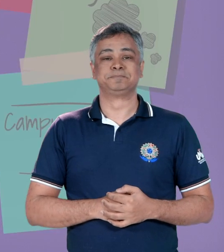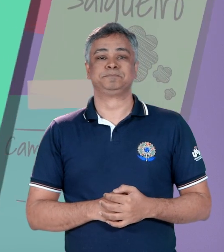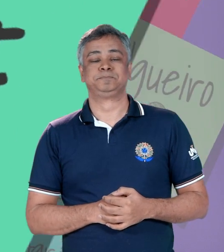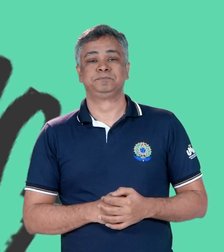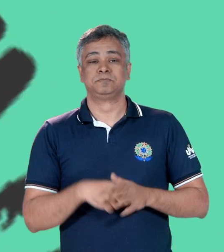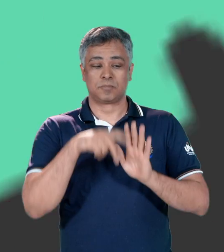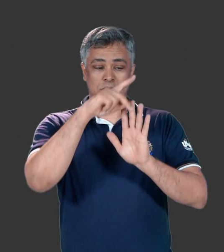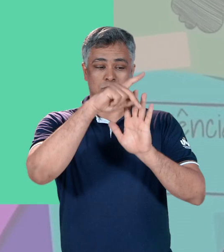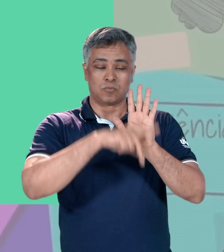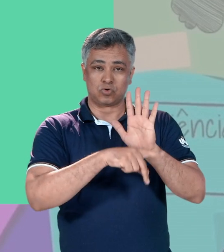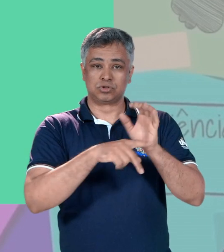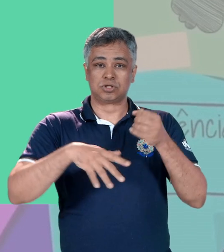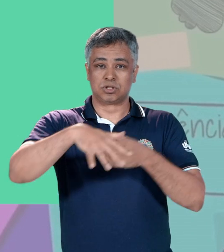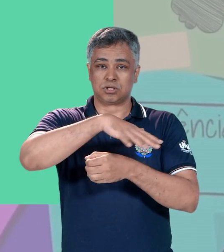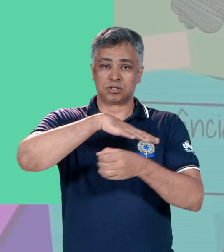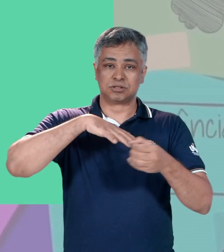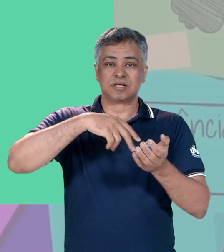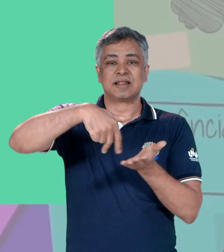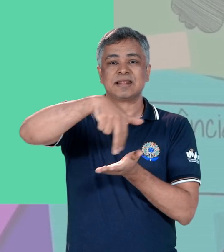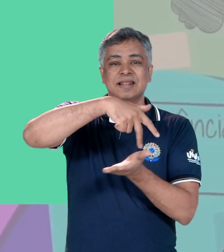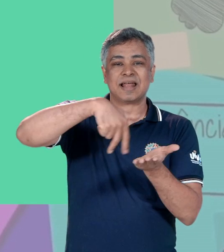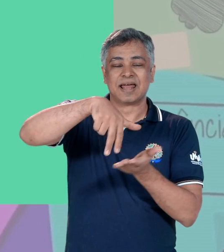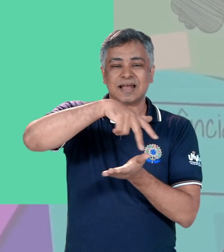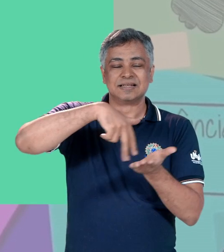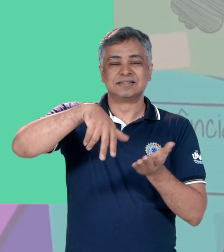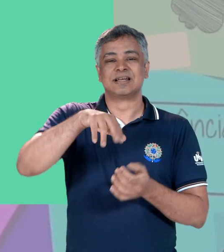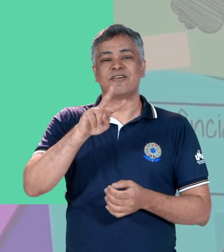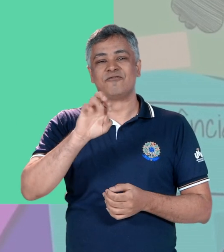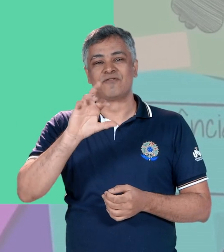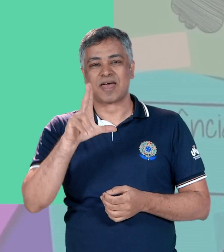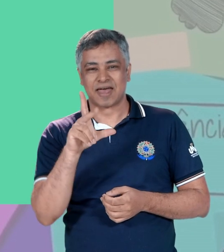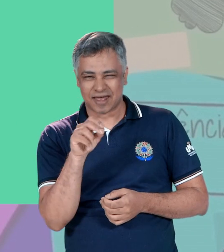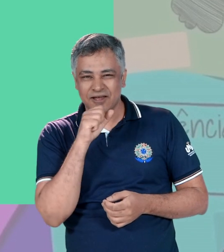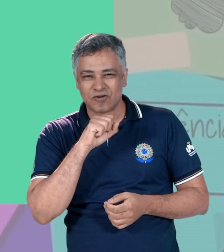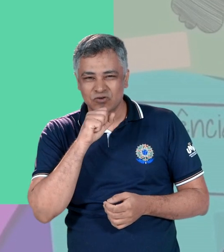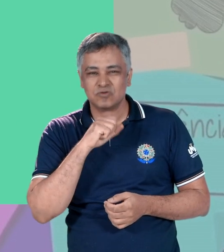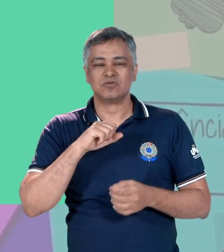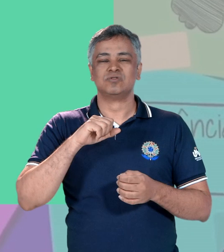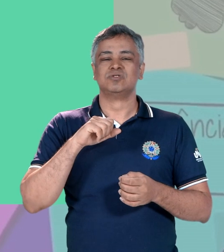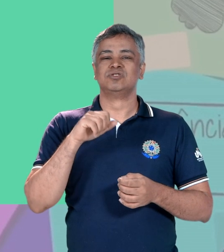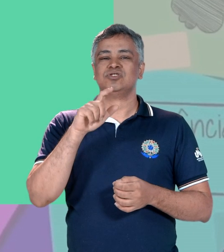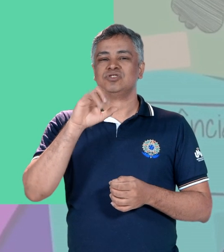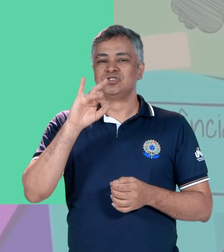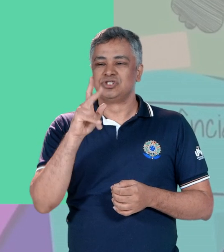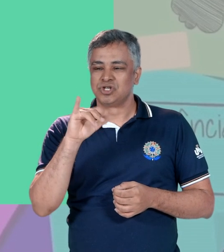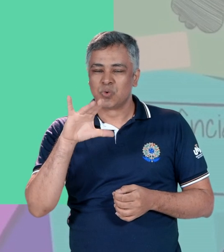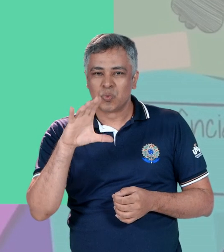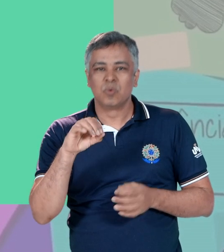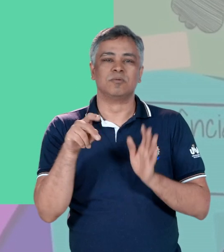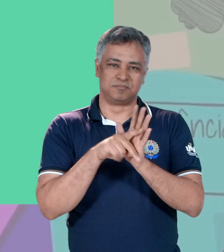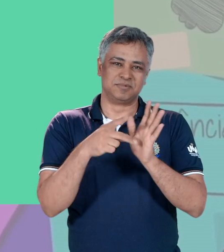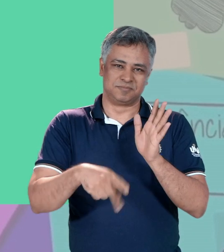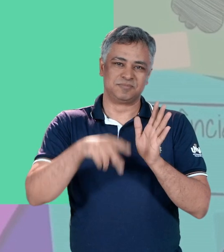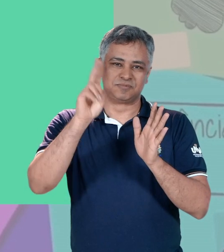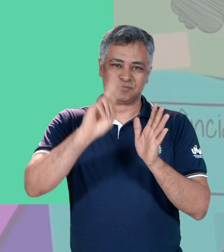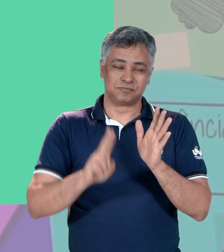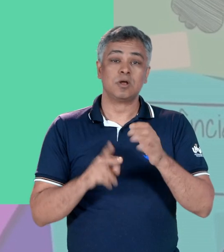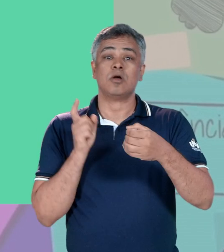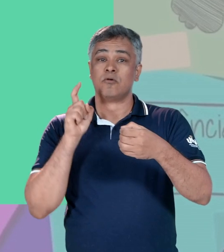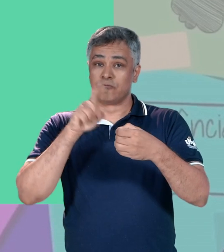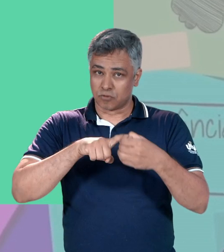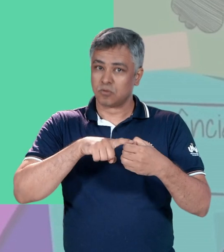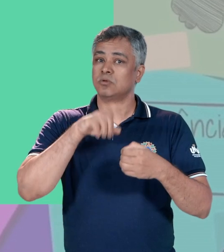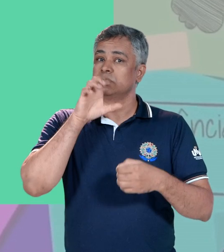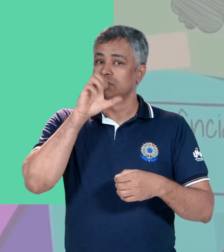@ciaisunivasf. O projeto de extensão Dança no Velho Chico, da Universidade Federal do Vale do São Francisco, retoma as